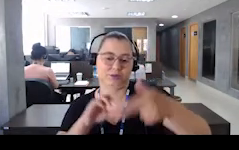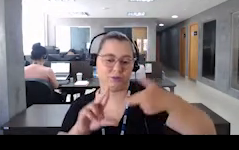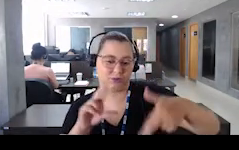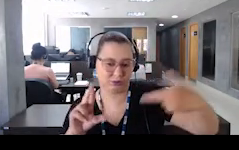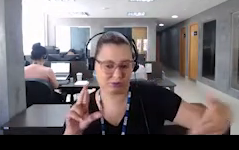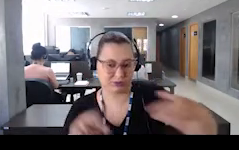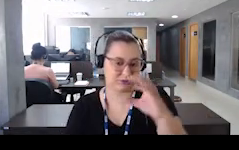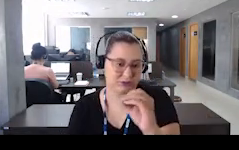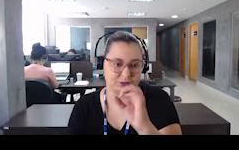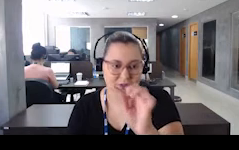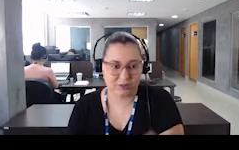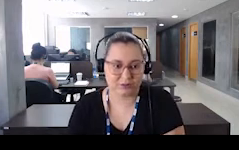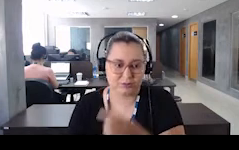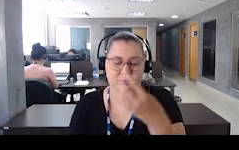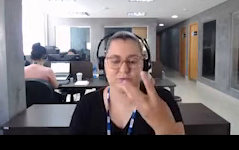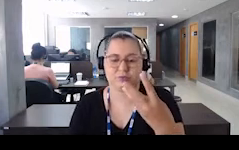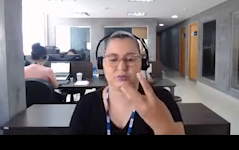dele?